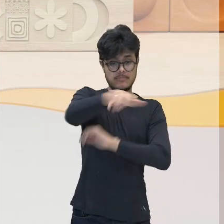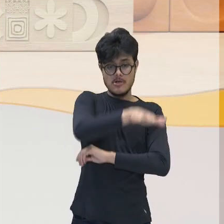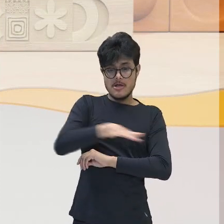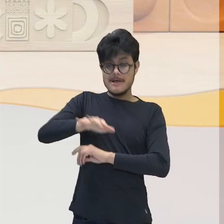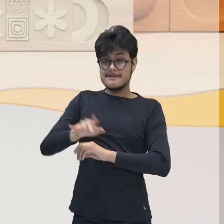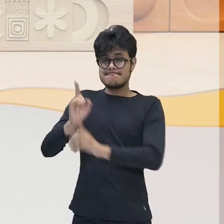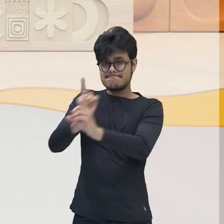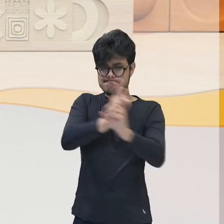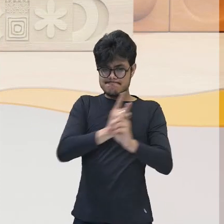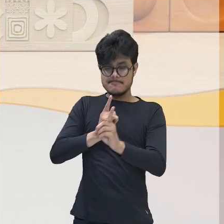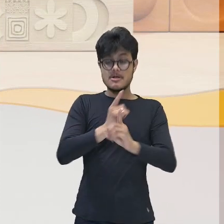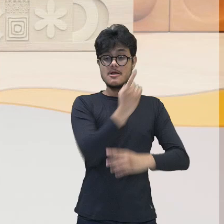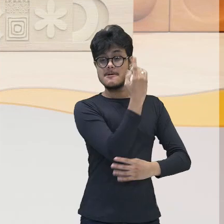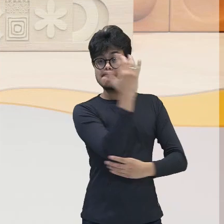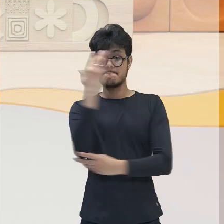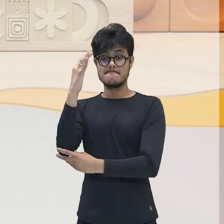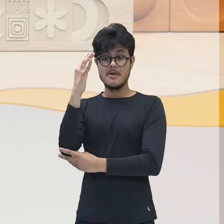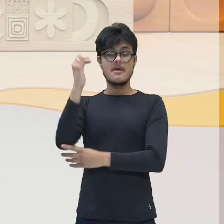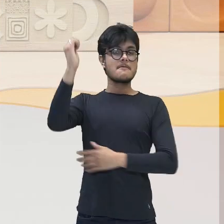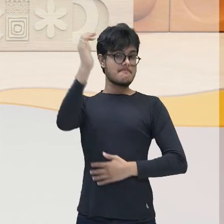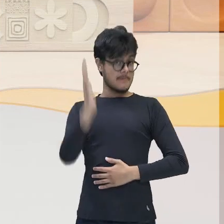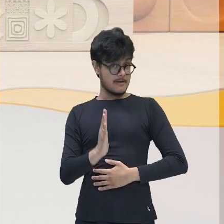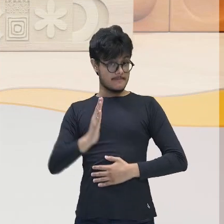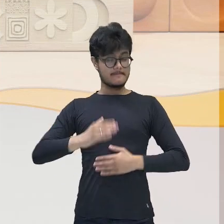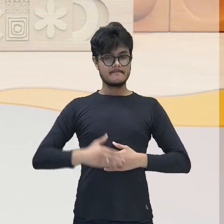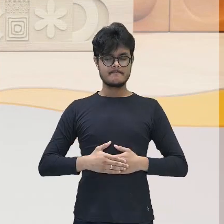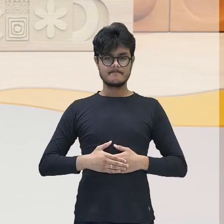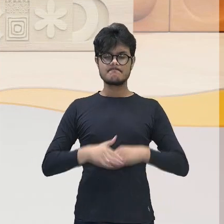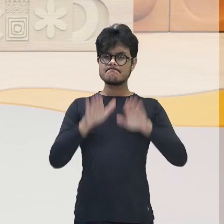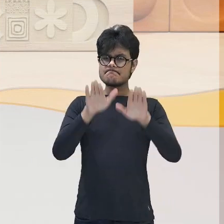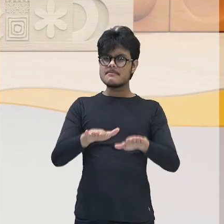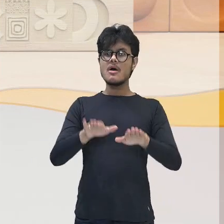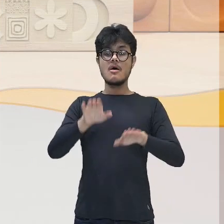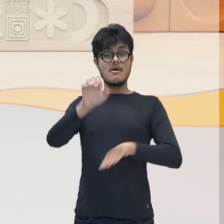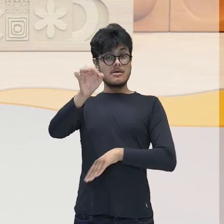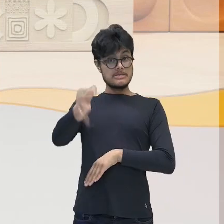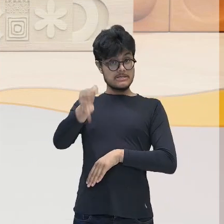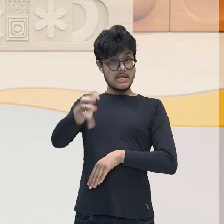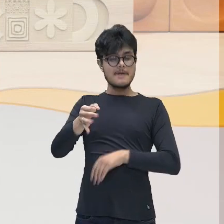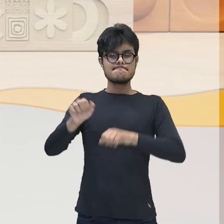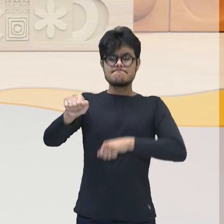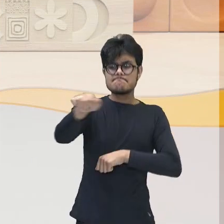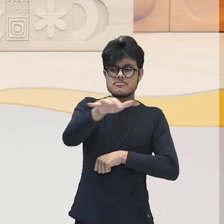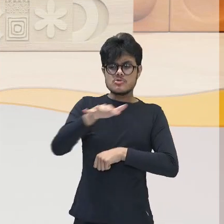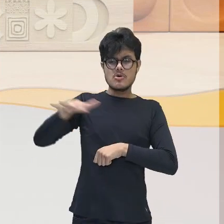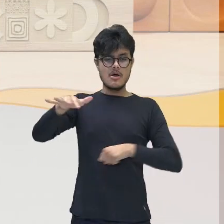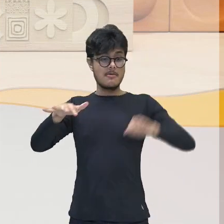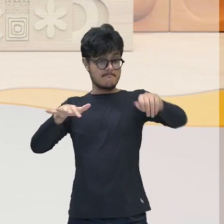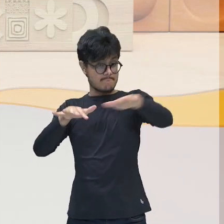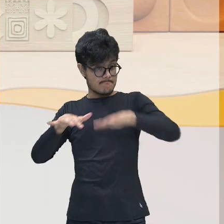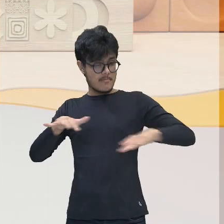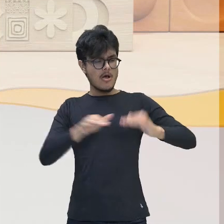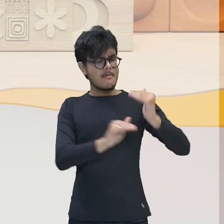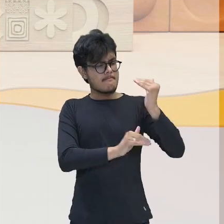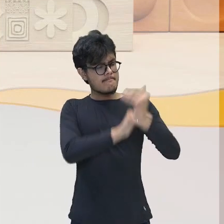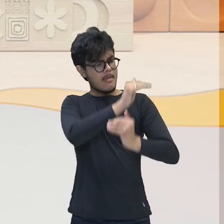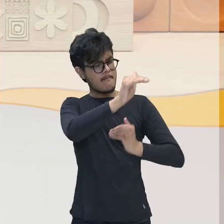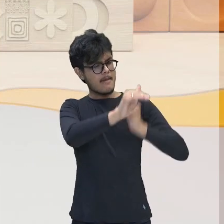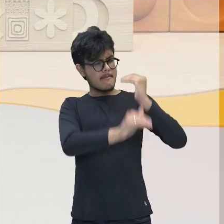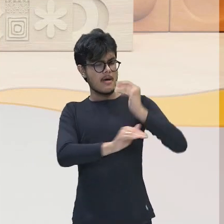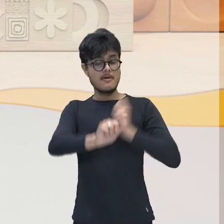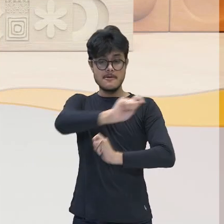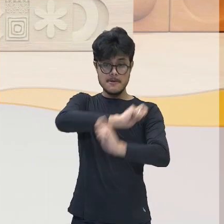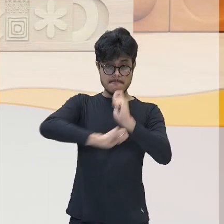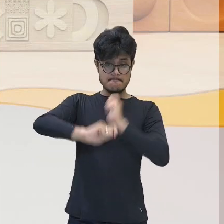nosso território brasileiro. Certo? Então, cada porção do território foi se desenvolvendo por meio dessas diferentes